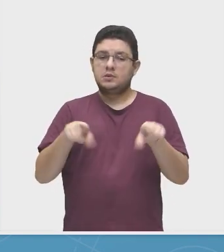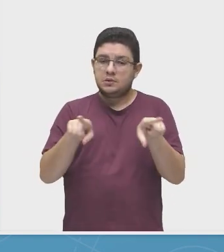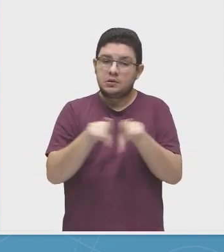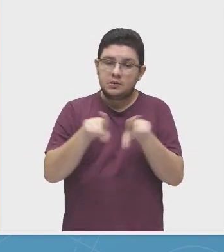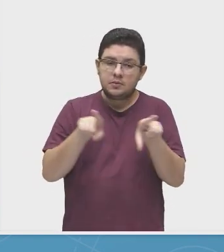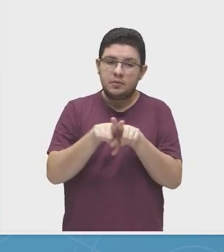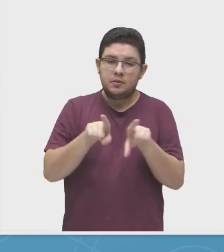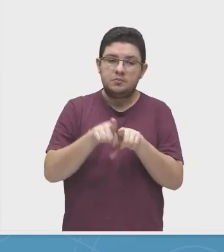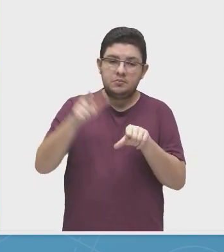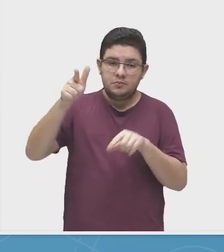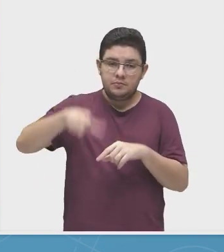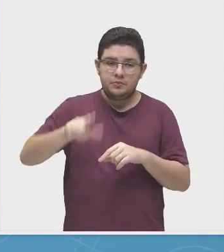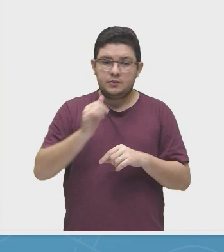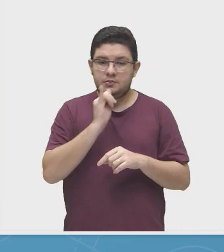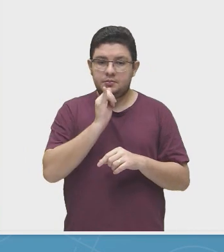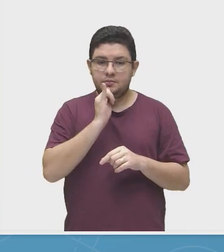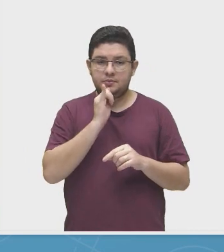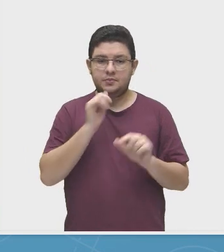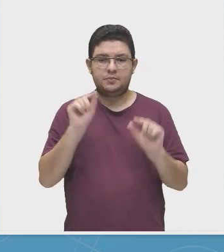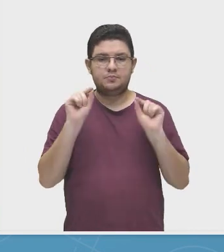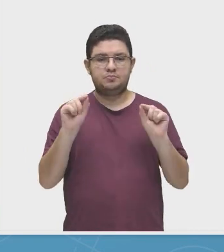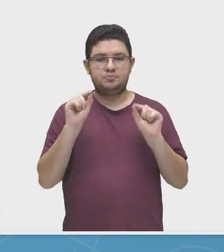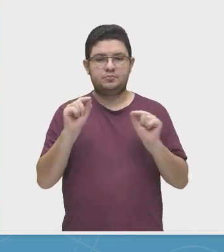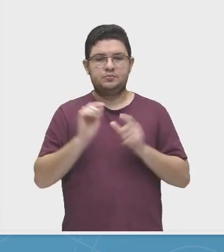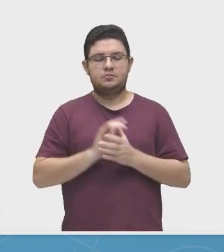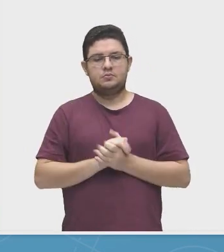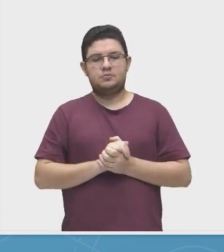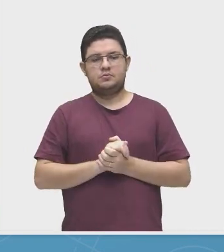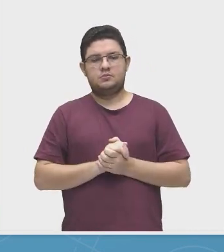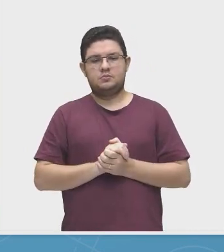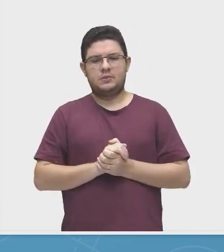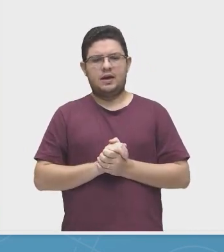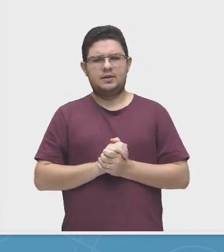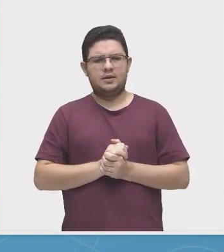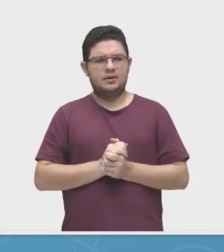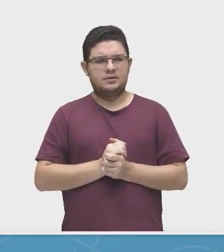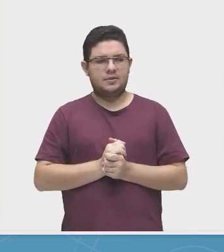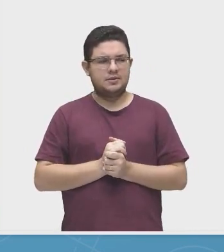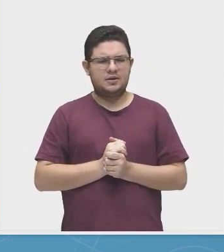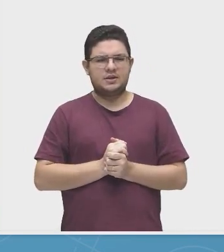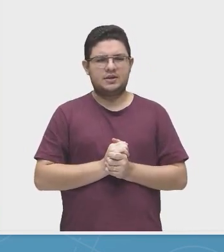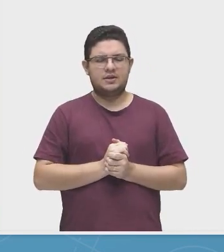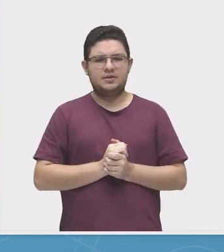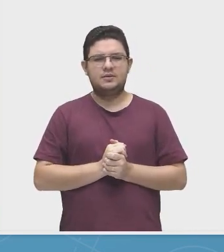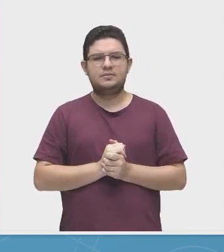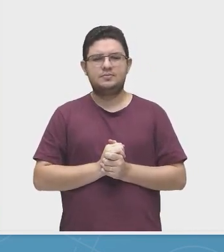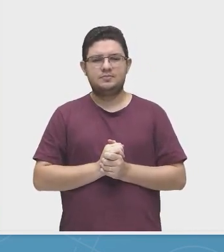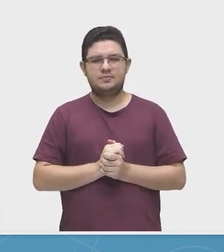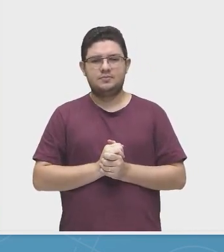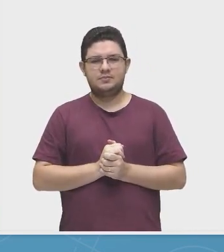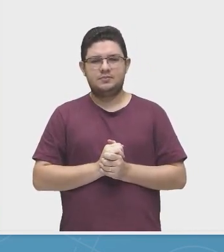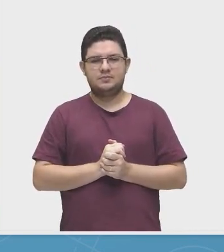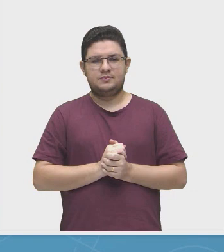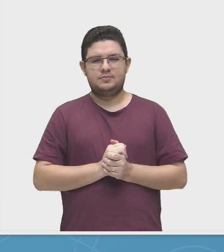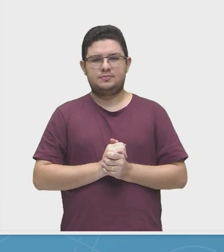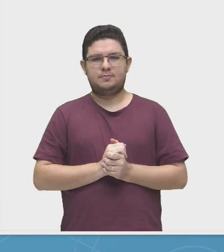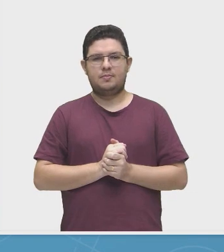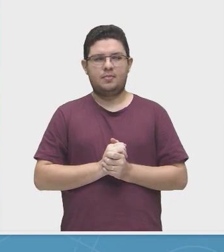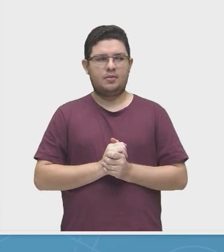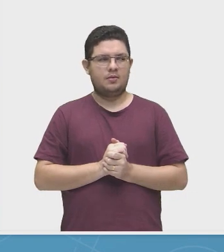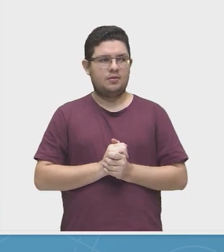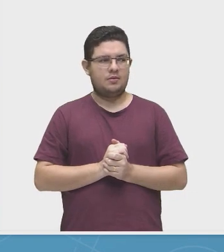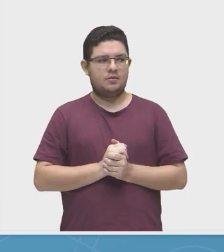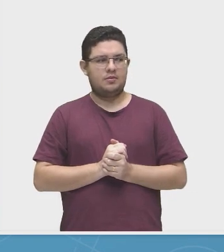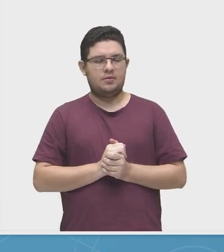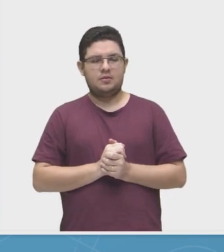temos, outro exemplo, all the money is in my wallet. Todo o dinheiro está dentro da minha carteira. Aqui